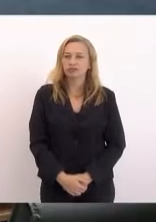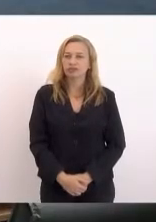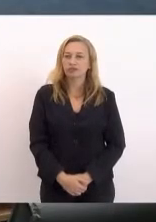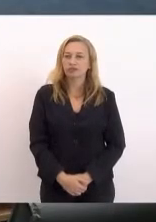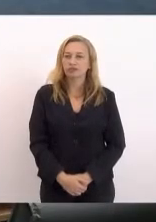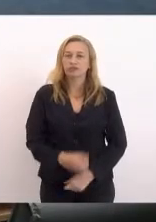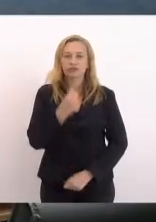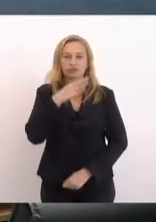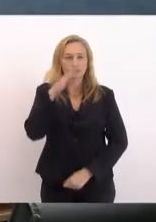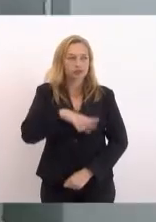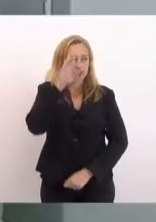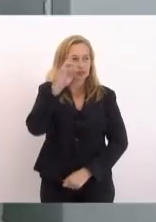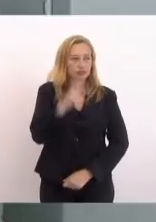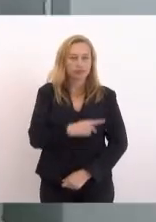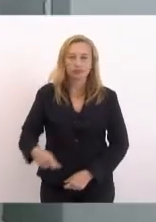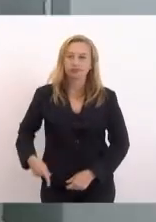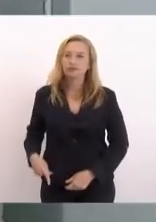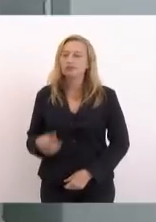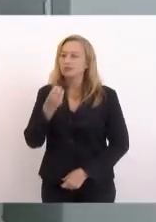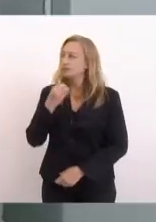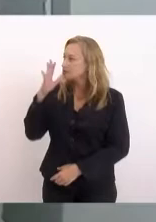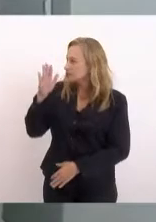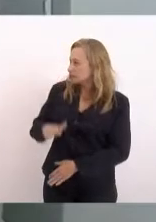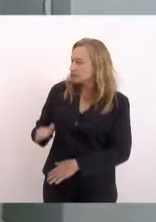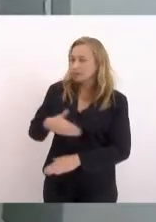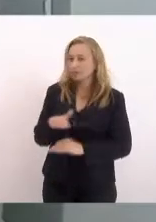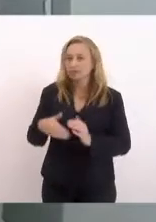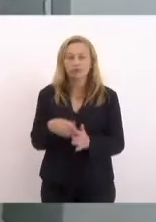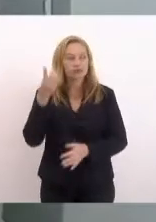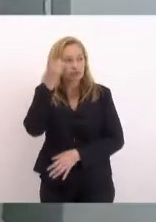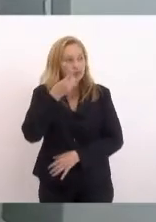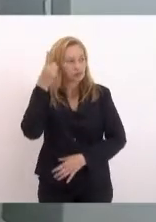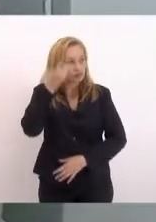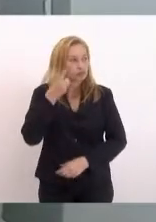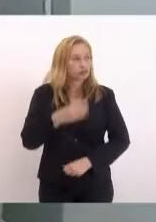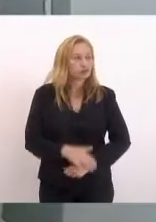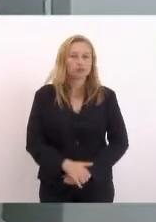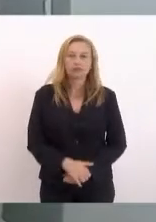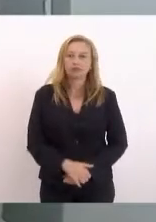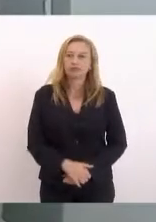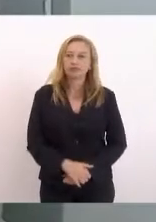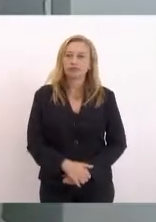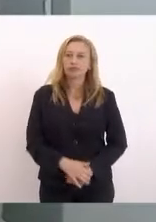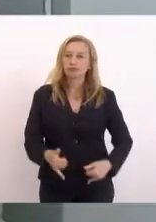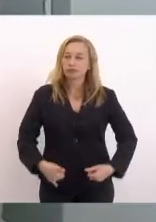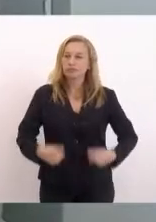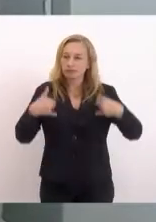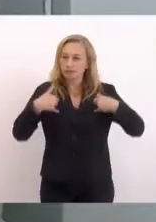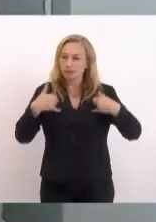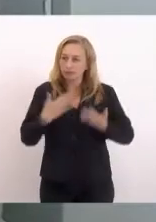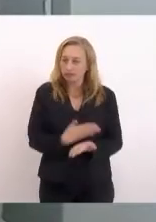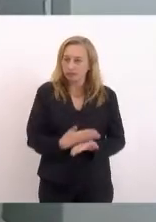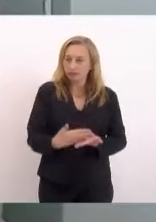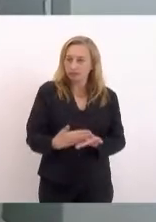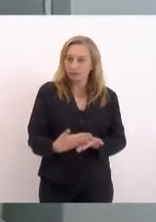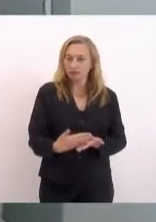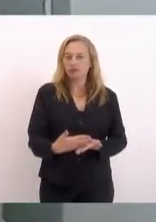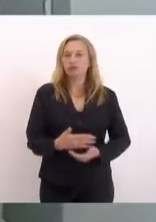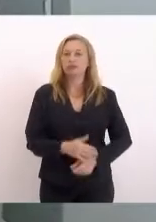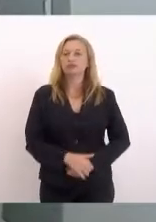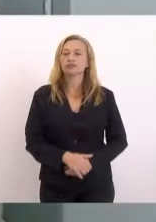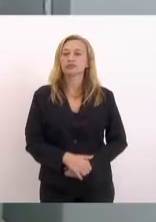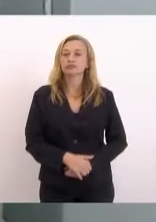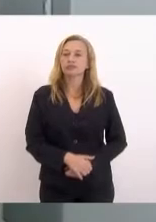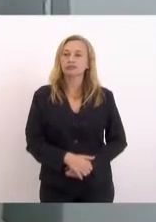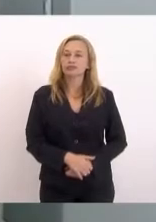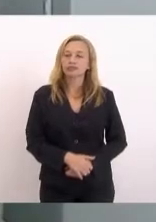Boa tarde, senhor presidente. Boa tarde, senhoras e senhores deputadas e deputados. Uma honra começarmos essa legislatura, senhor presidente.